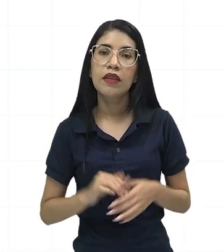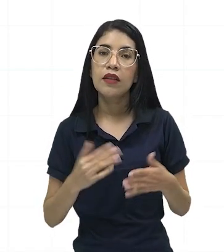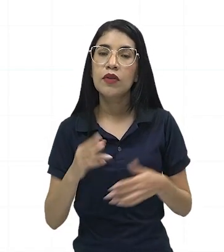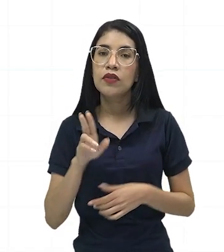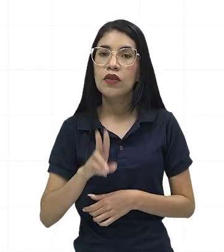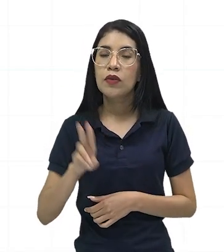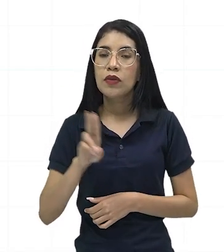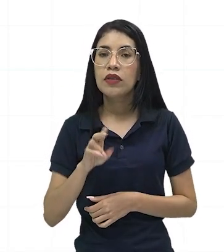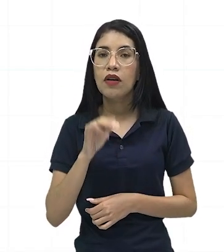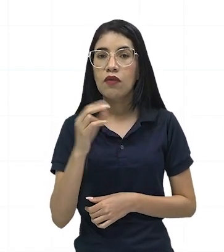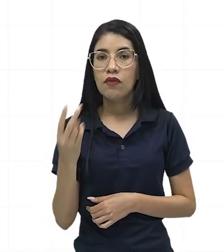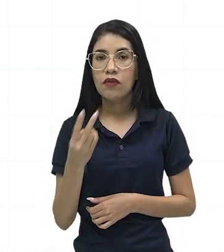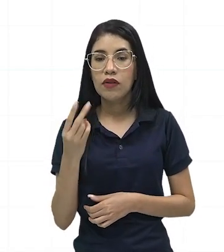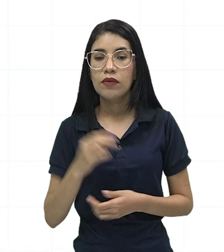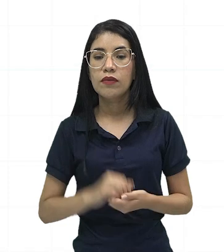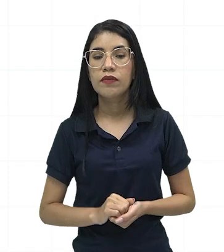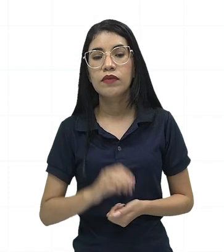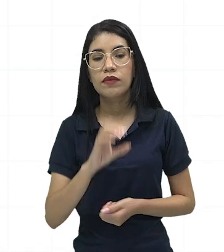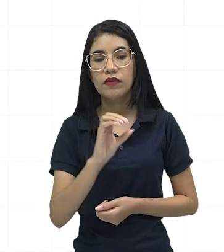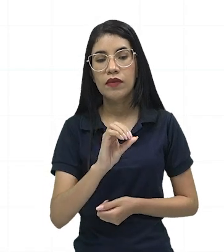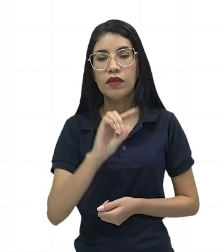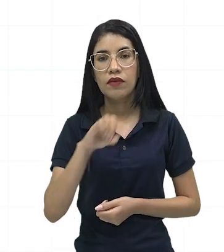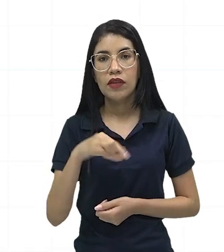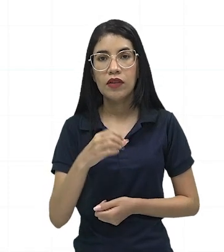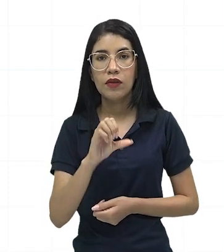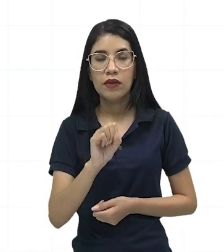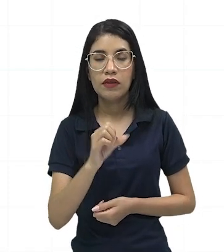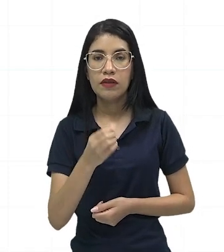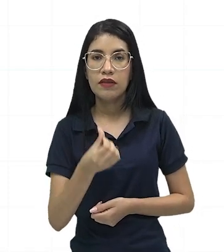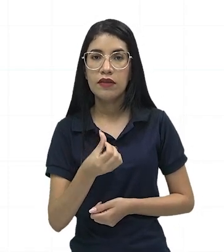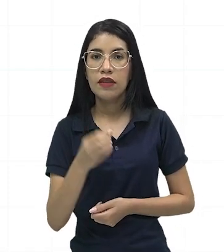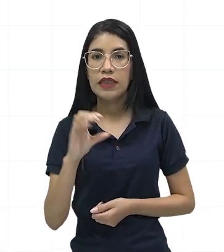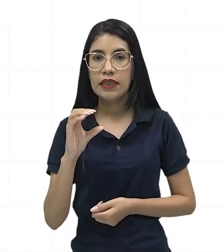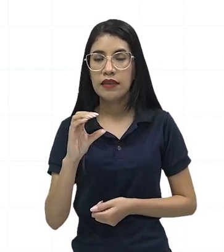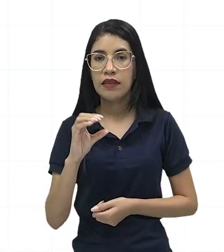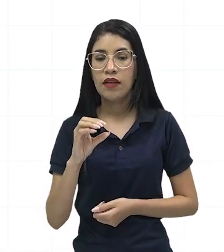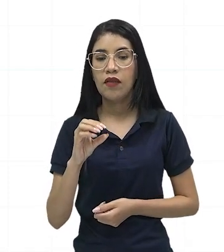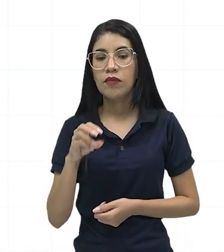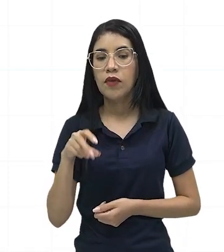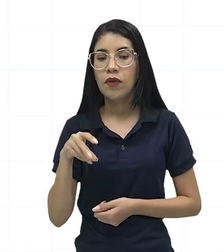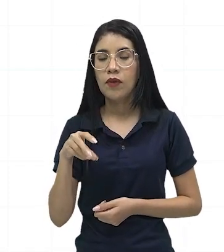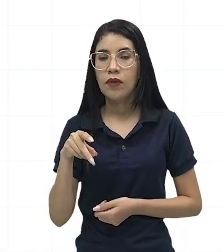utilizar o valor de 0,86 centavos por